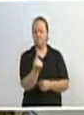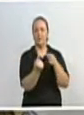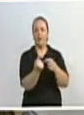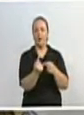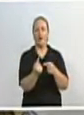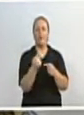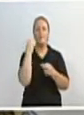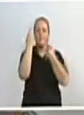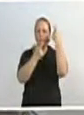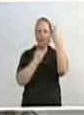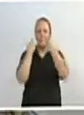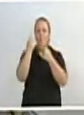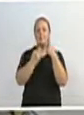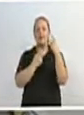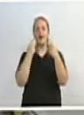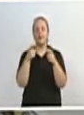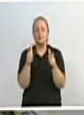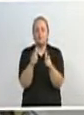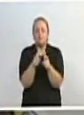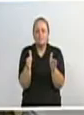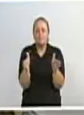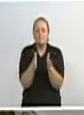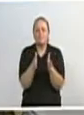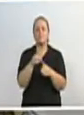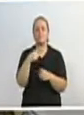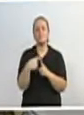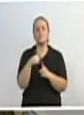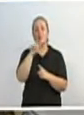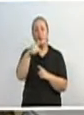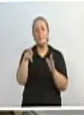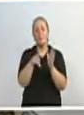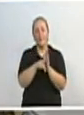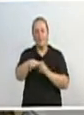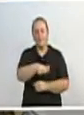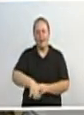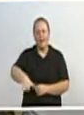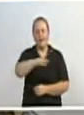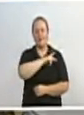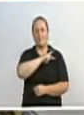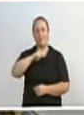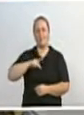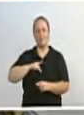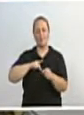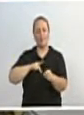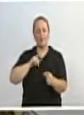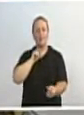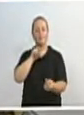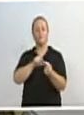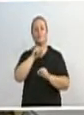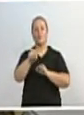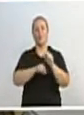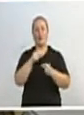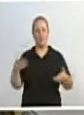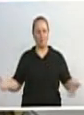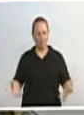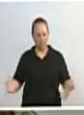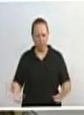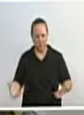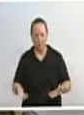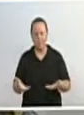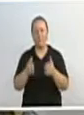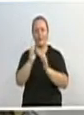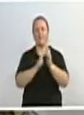da Câmara Federal, que trata das coisas públicas voltadas ao desenvolvimento, apoio à micro e pequena empresa